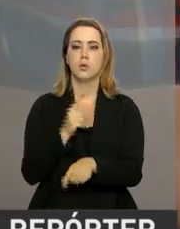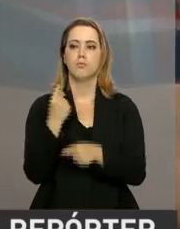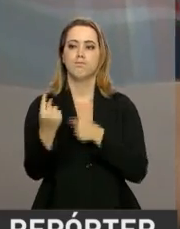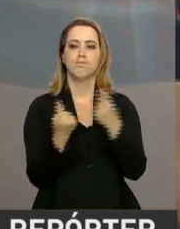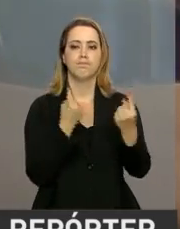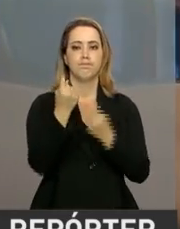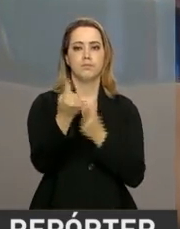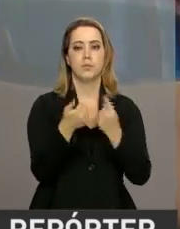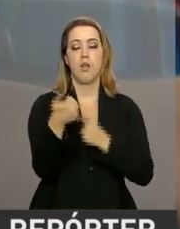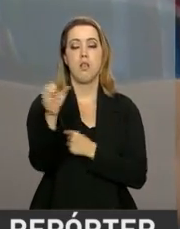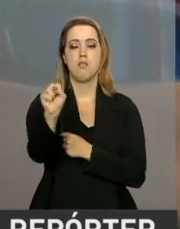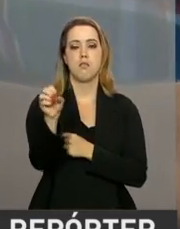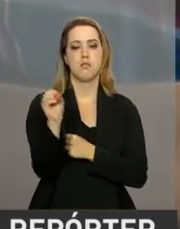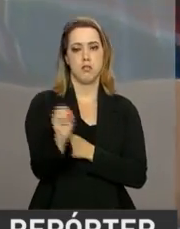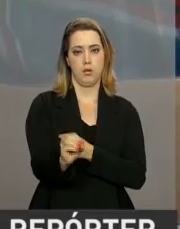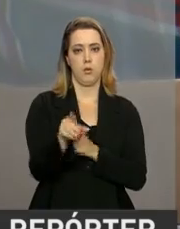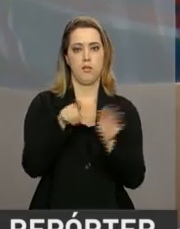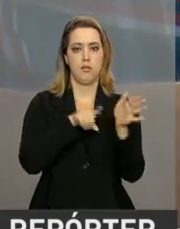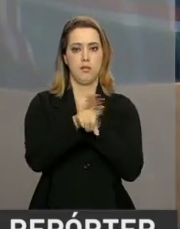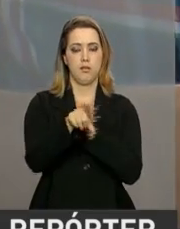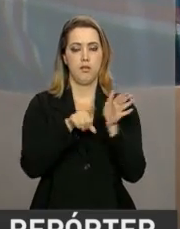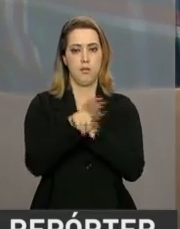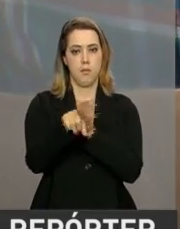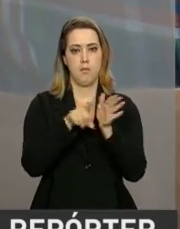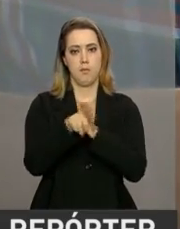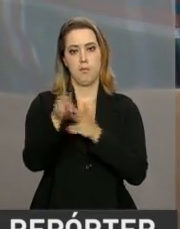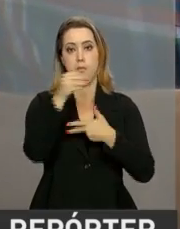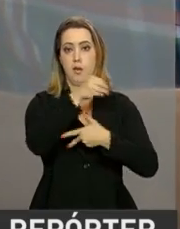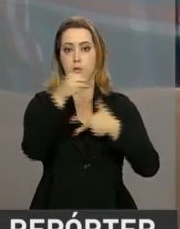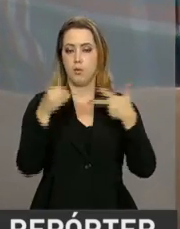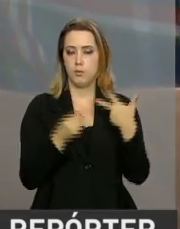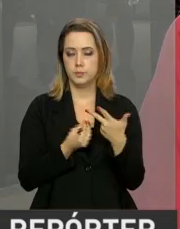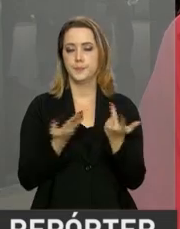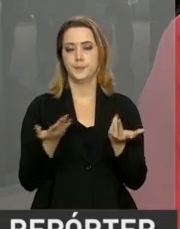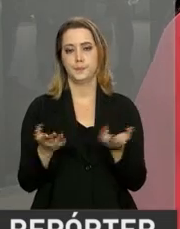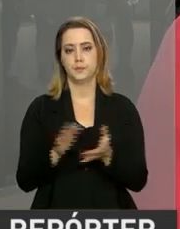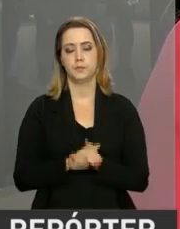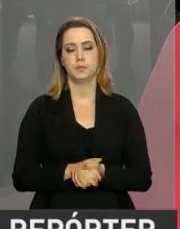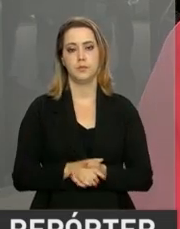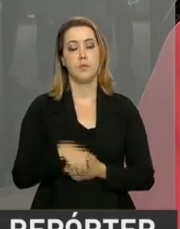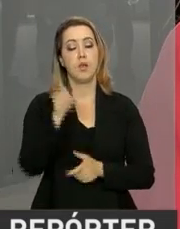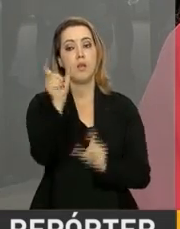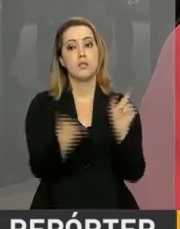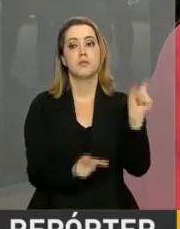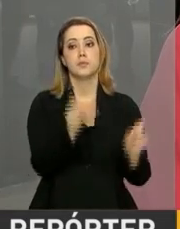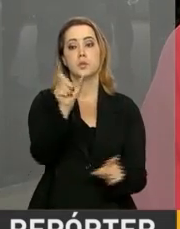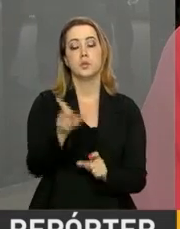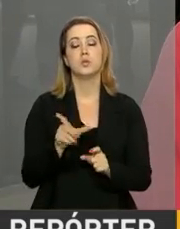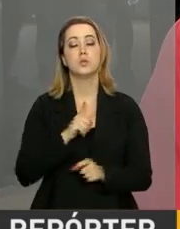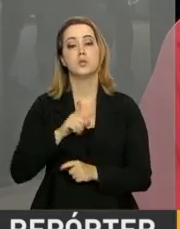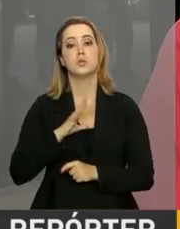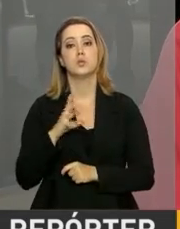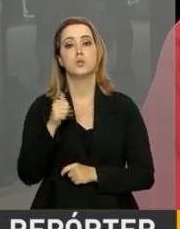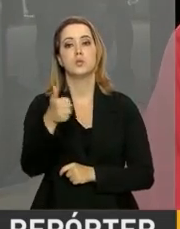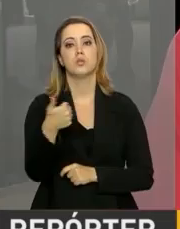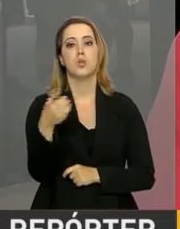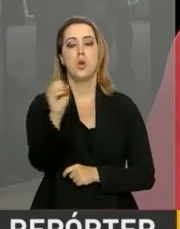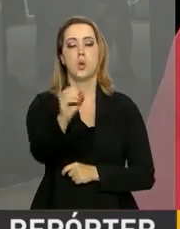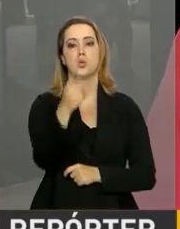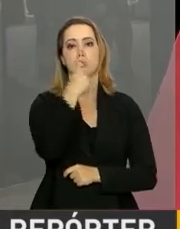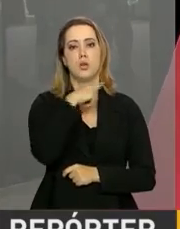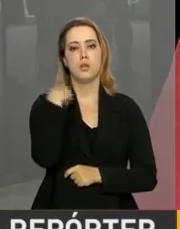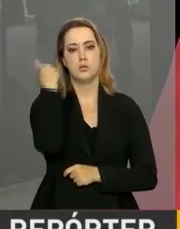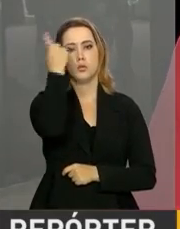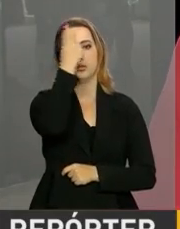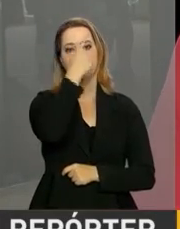das 180 questões do exame nacional do ensino médio enem os candidatos terão total de dez horas de